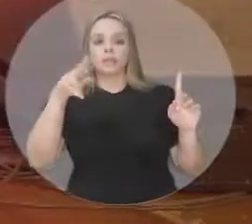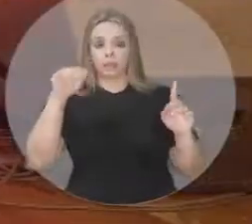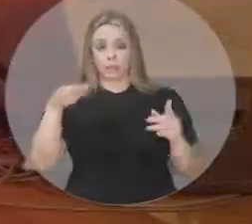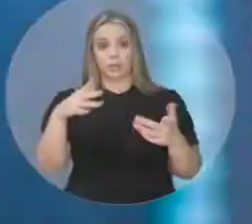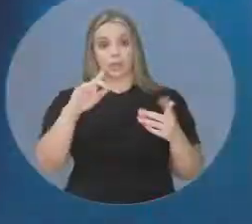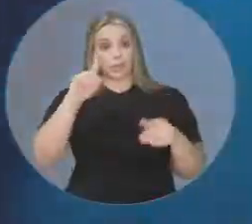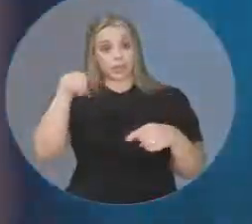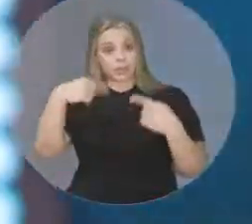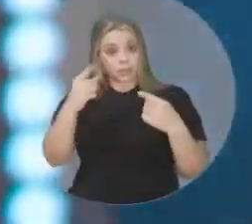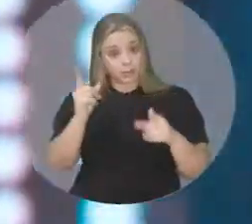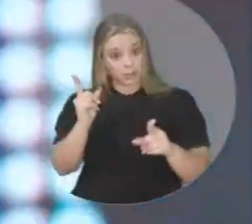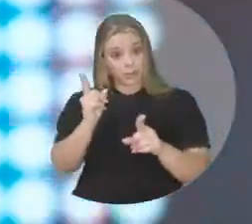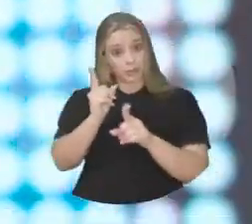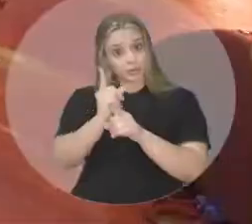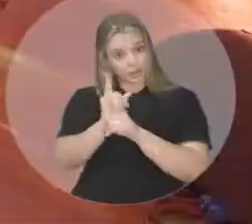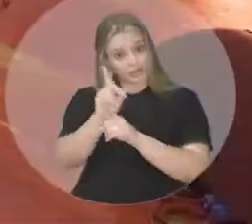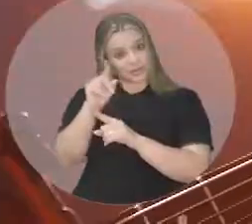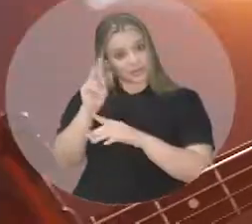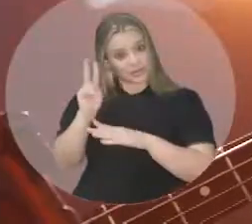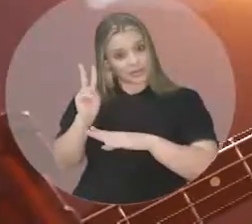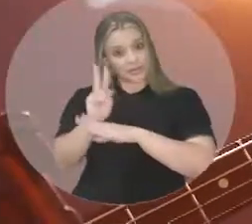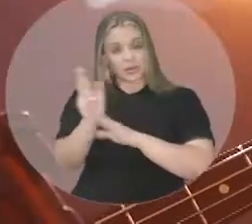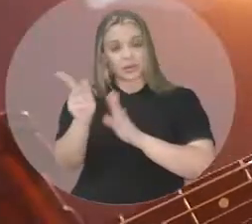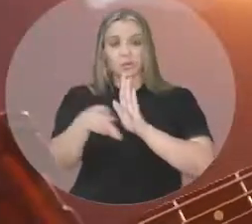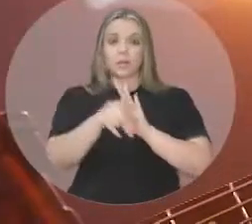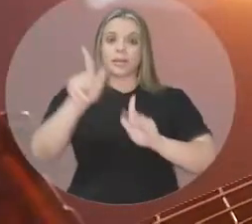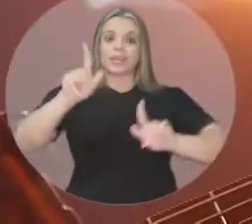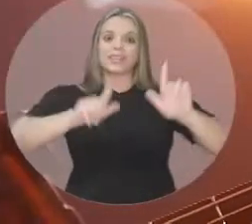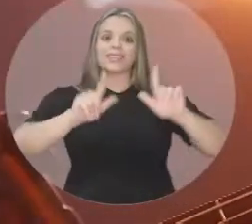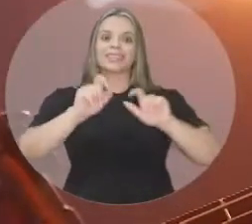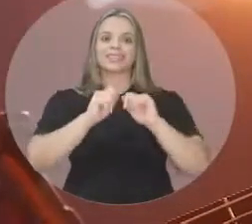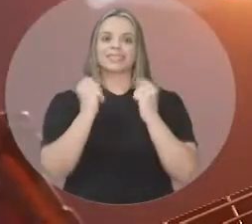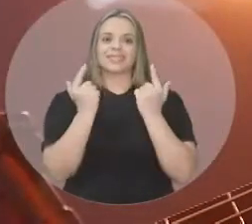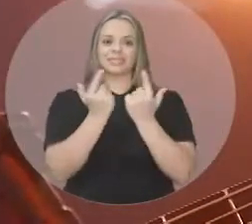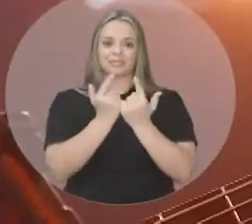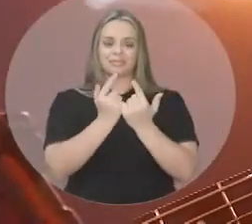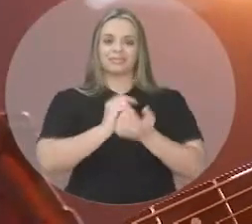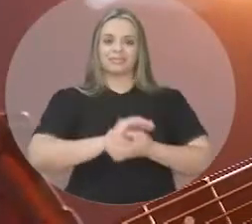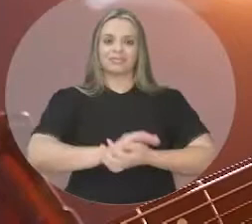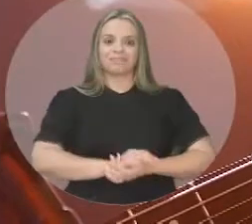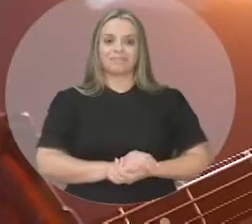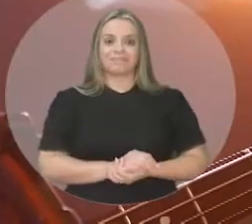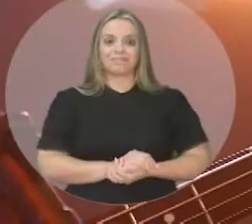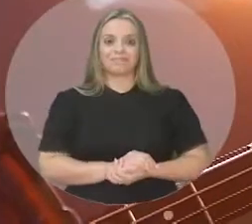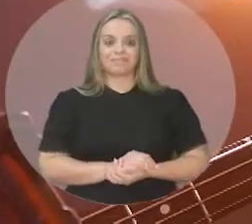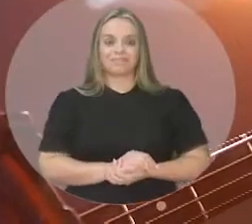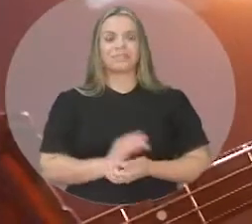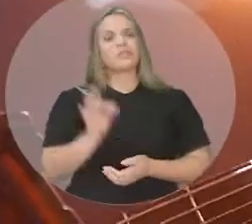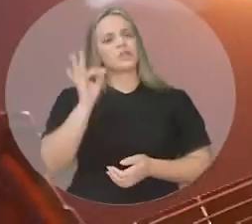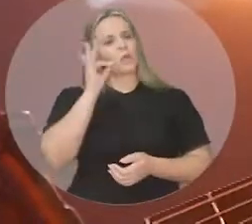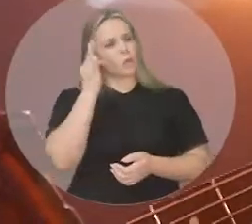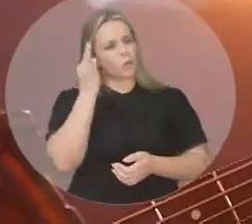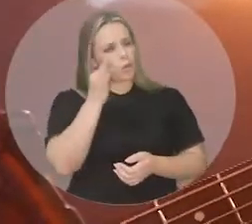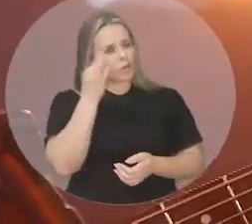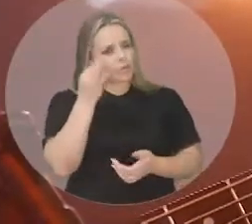dessa formação e do som que eles fazem. É muito gratificante. O palco pra mim é onde eu deixo